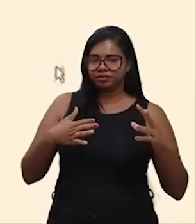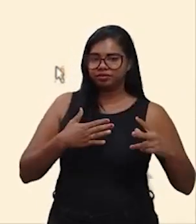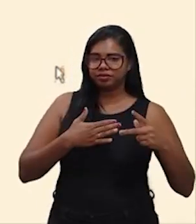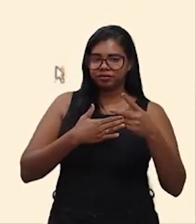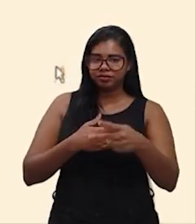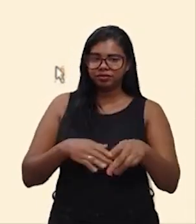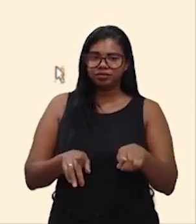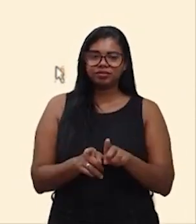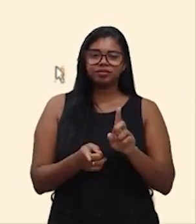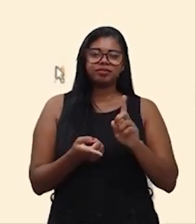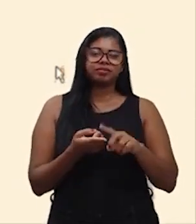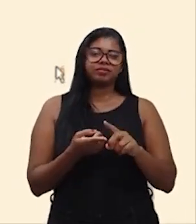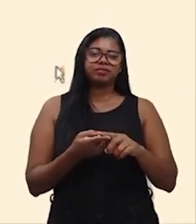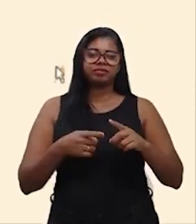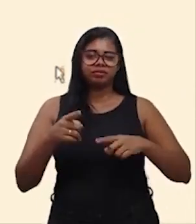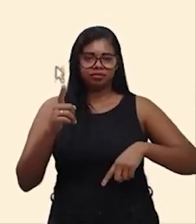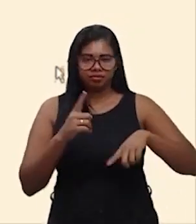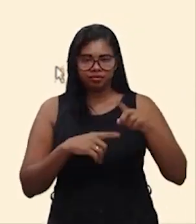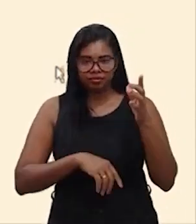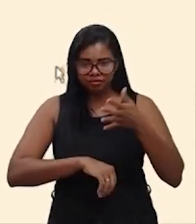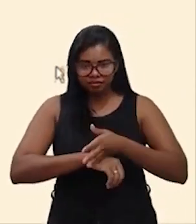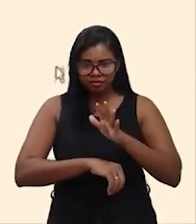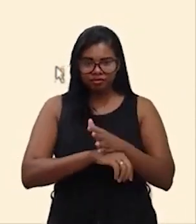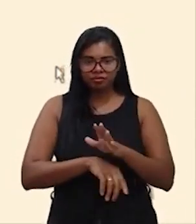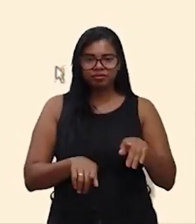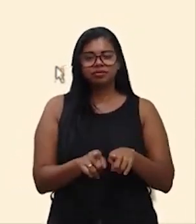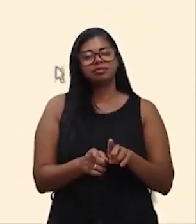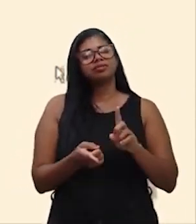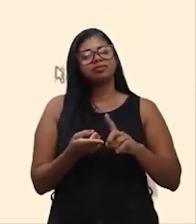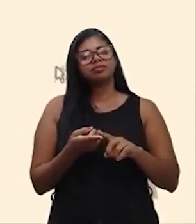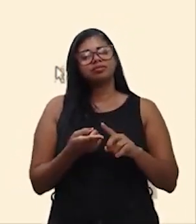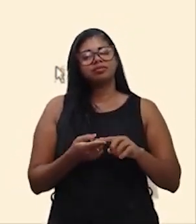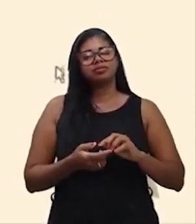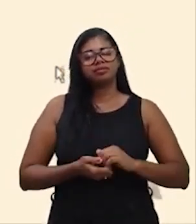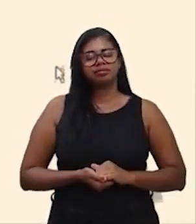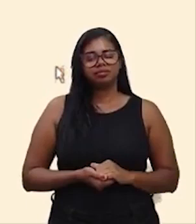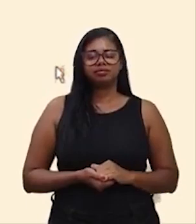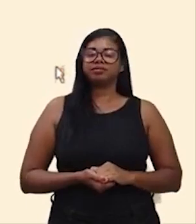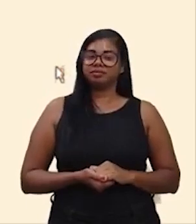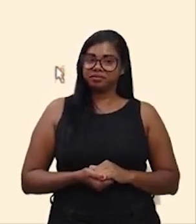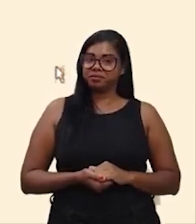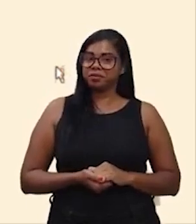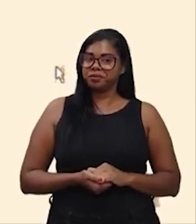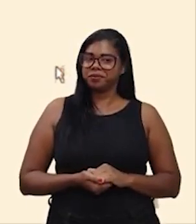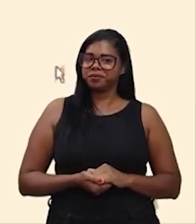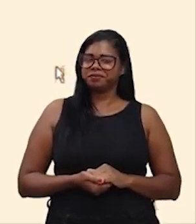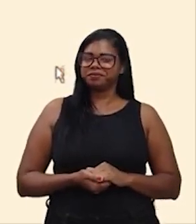vai além das nossas questões mais práticas, né, mas gastronômica, né.